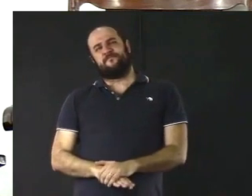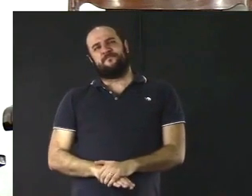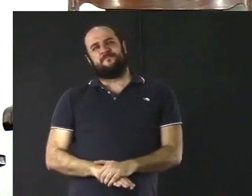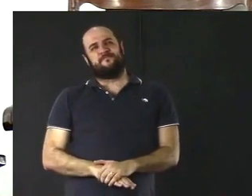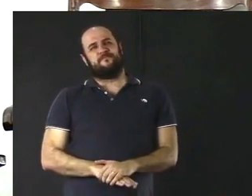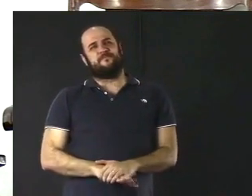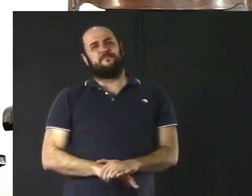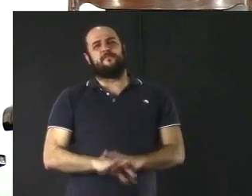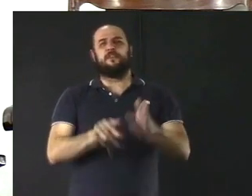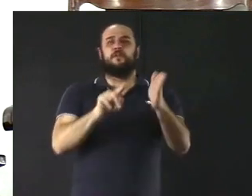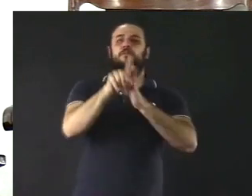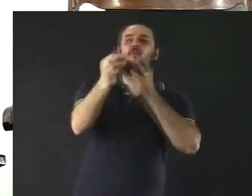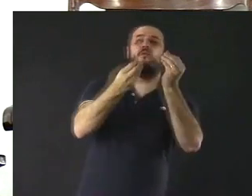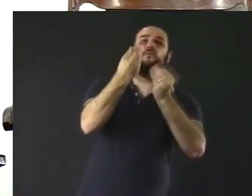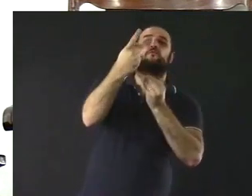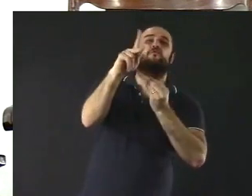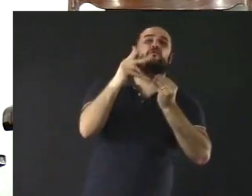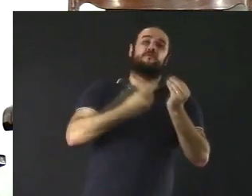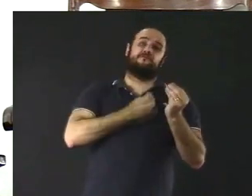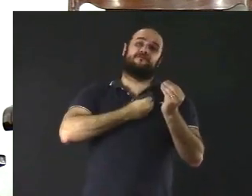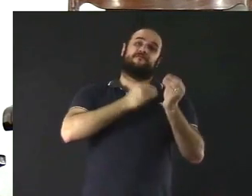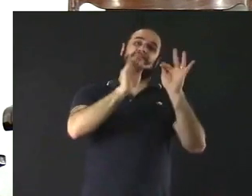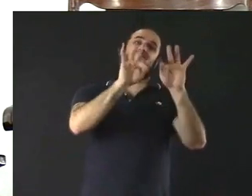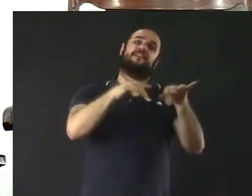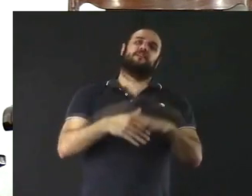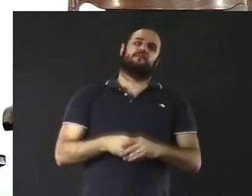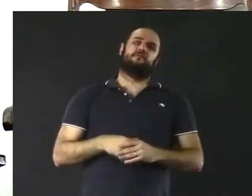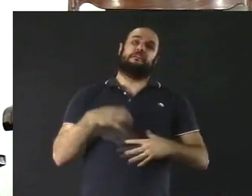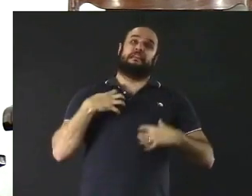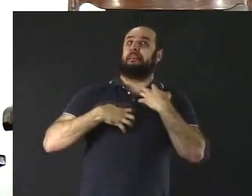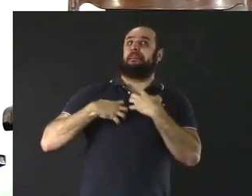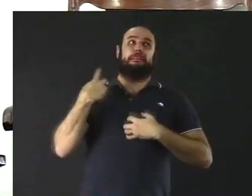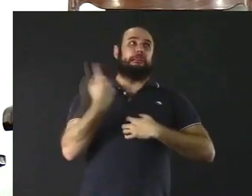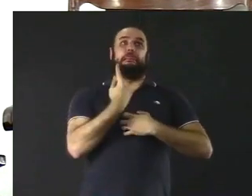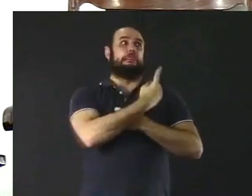Como você vai chegar no fim da sua vida? Desesperado?